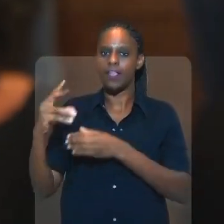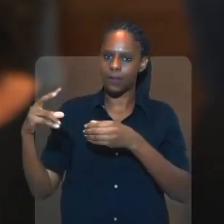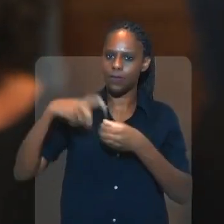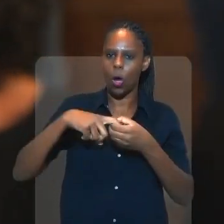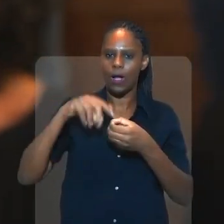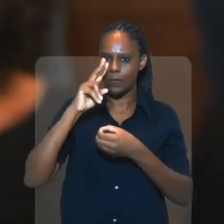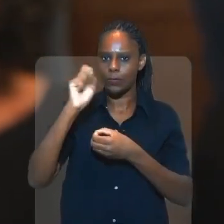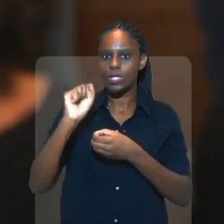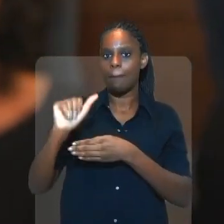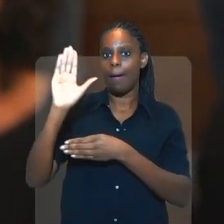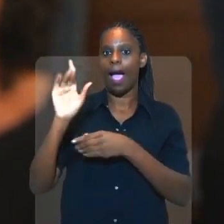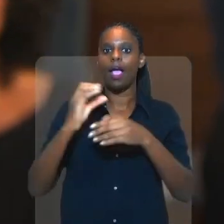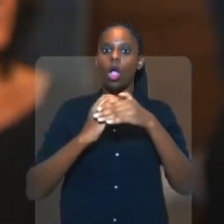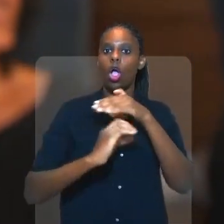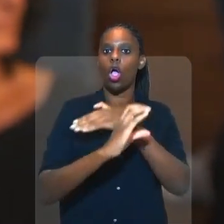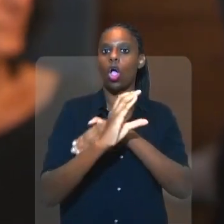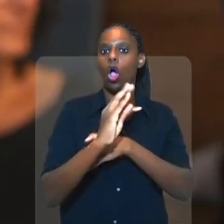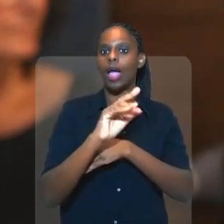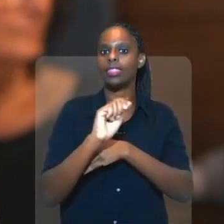voltar